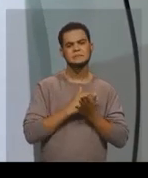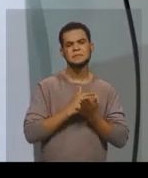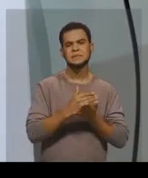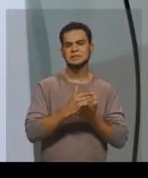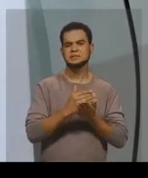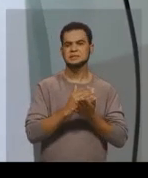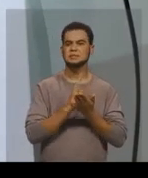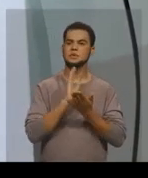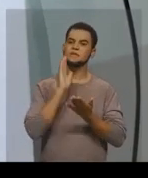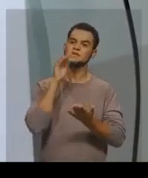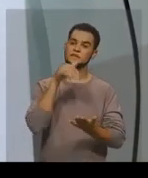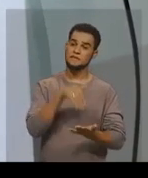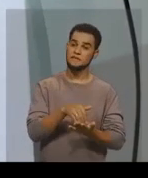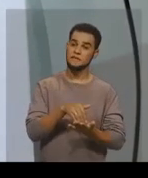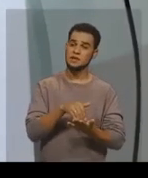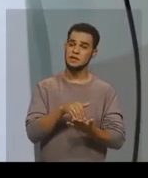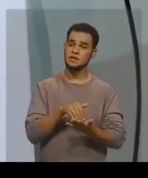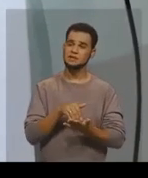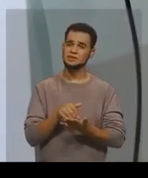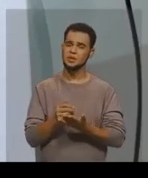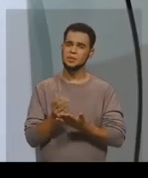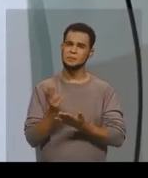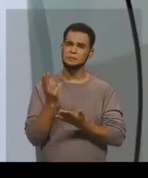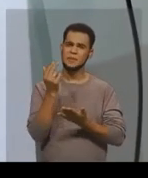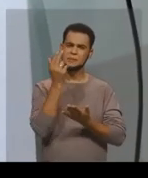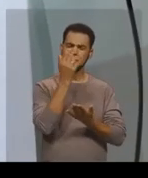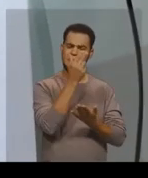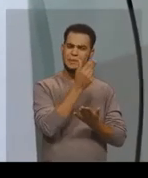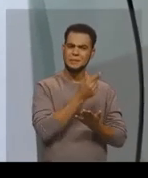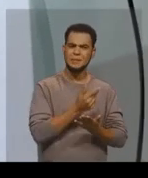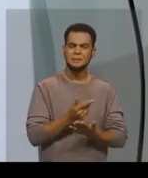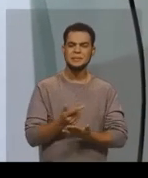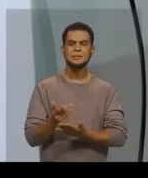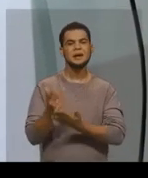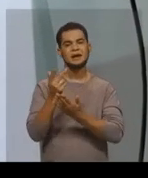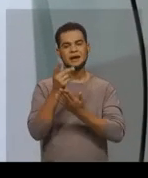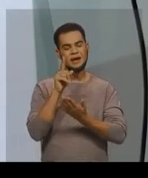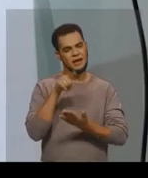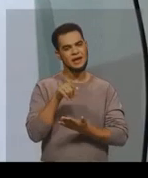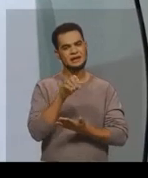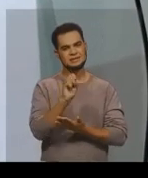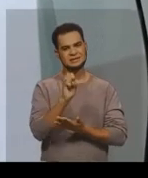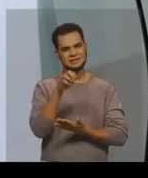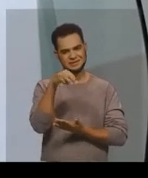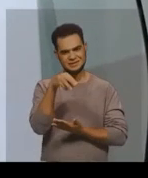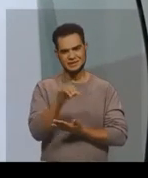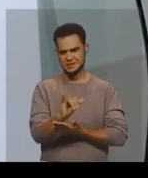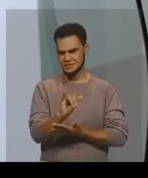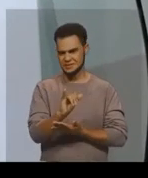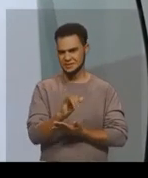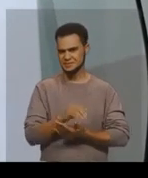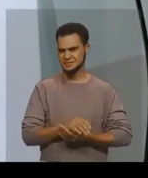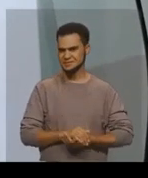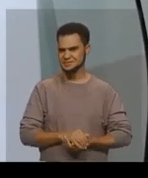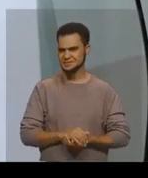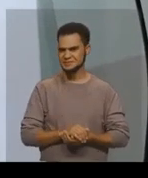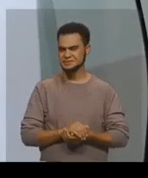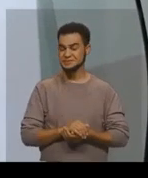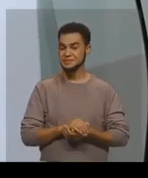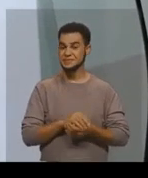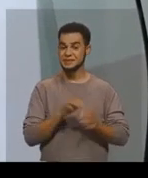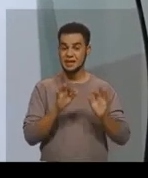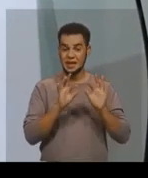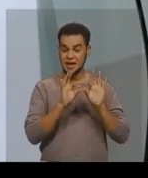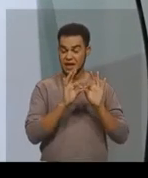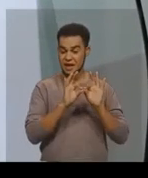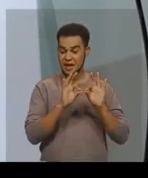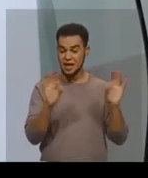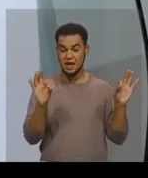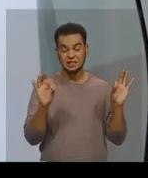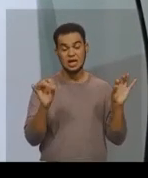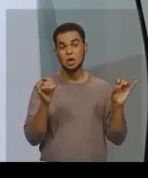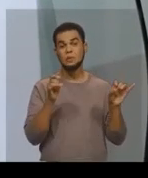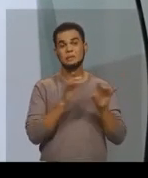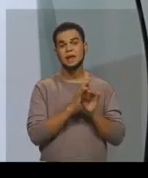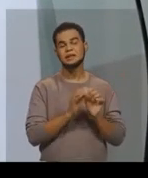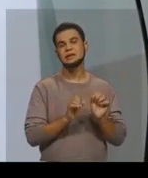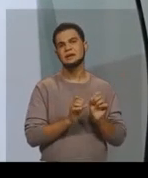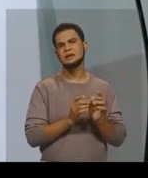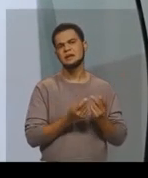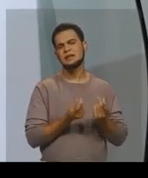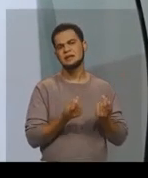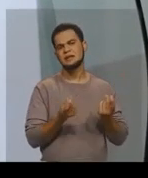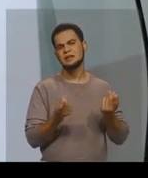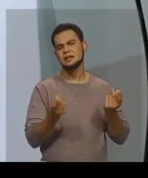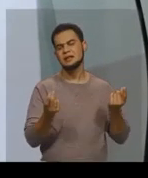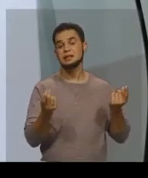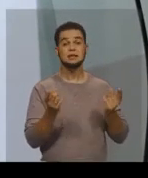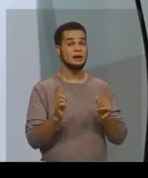figura toda é formada, né, por semi-retas. Então, vamos lá. Se você tiver uma figura assim,